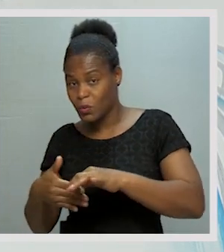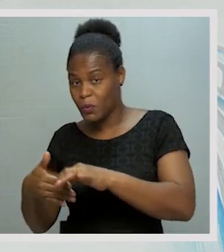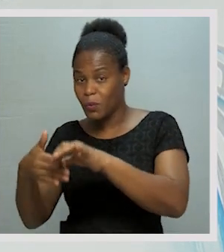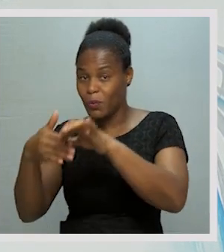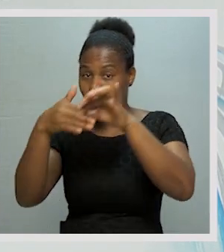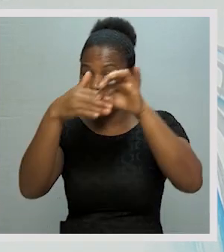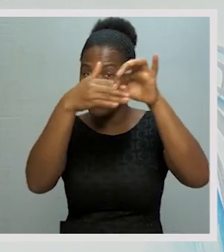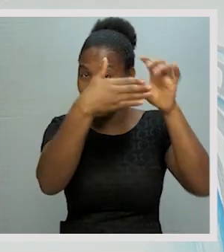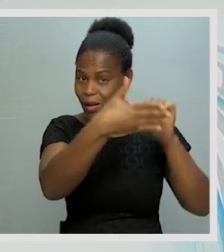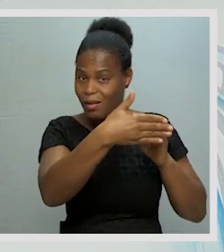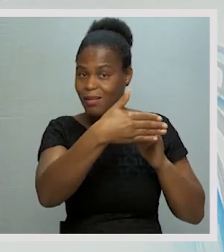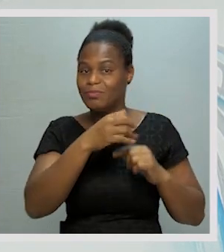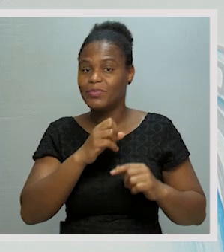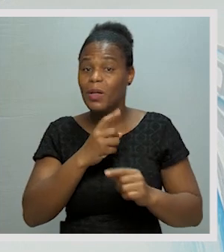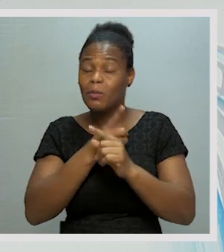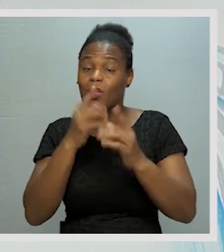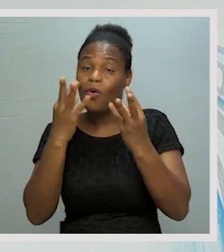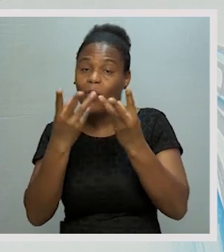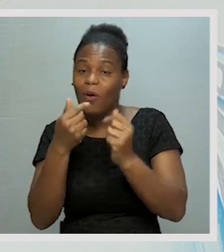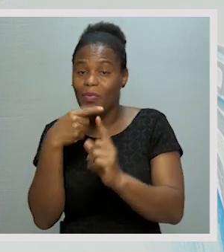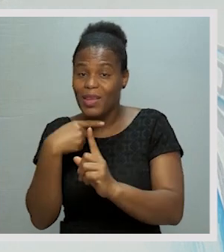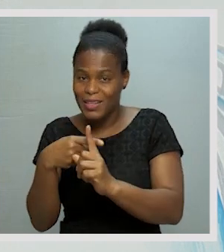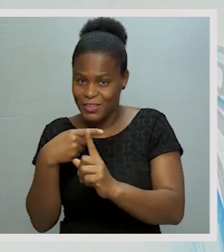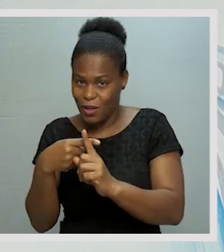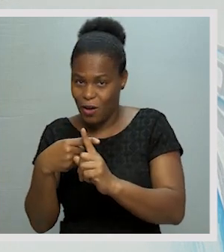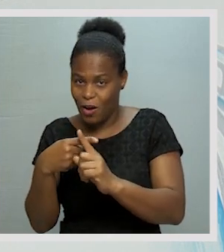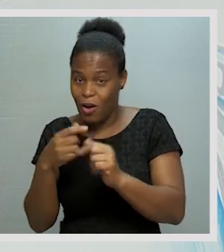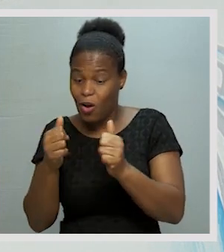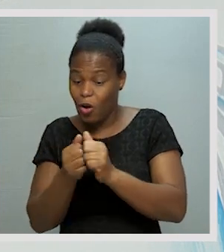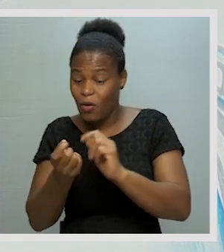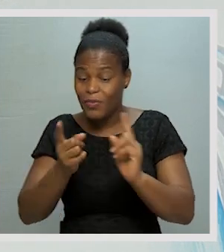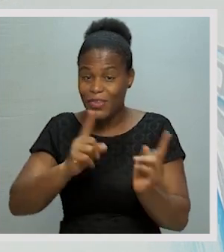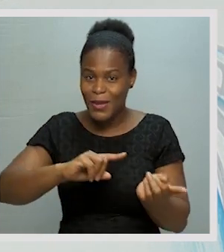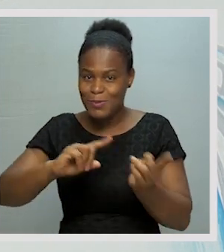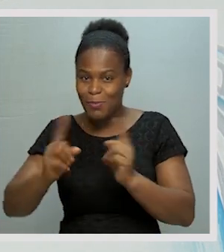própria casa. Então, o que é que vamos ter que fazer?